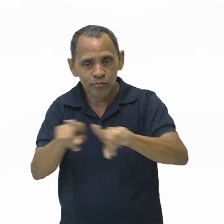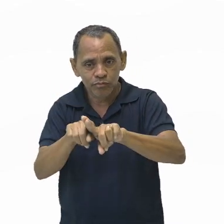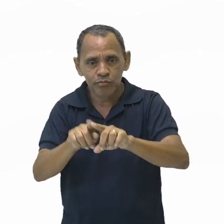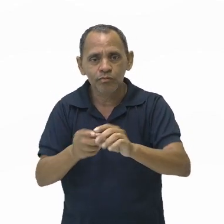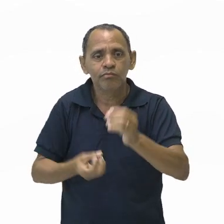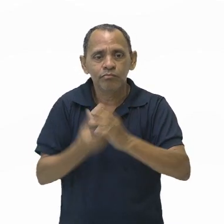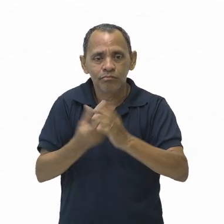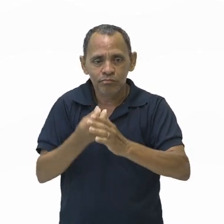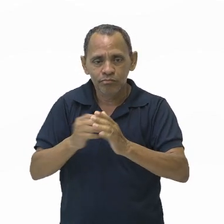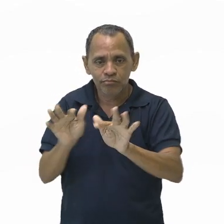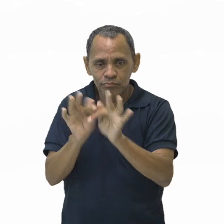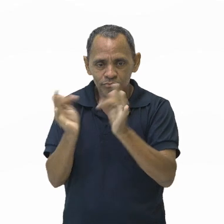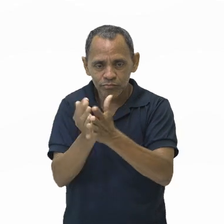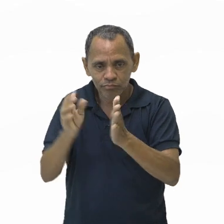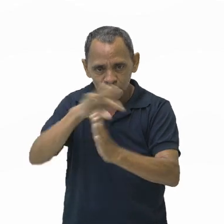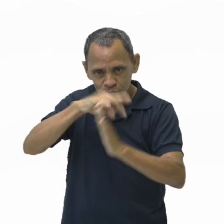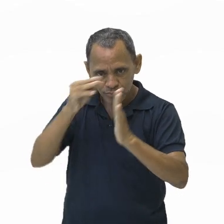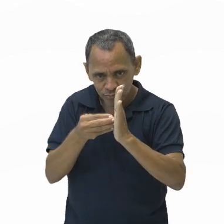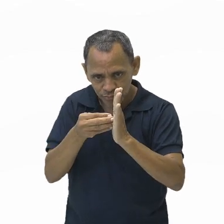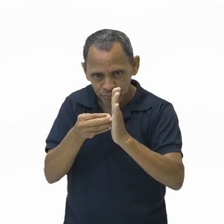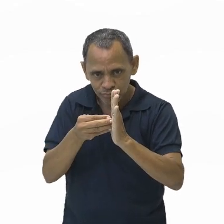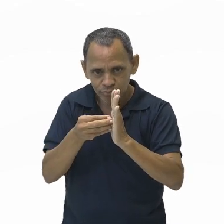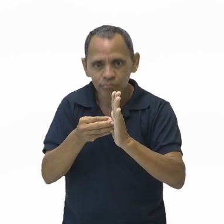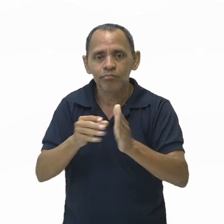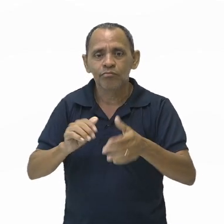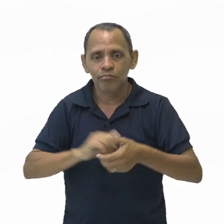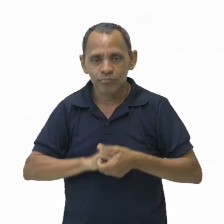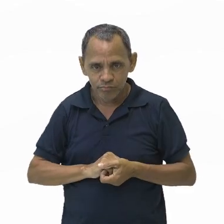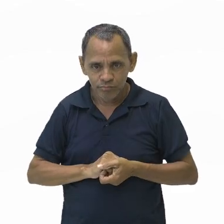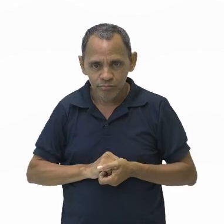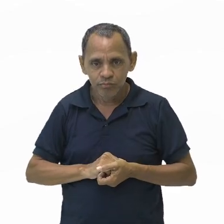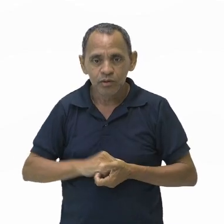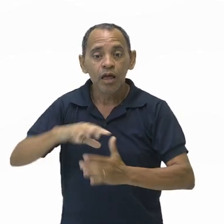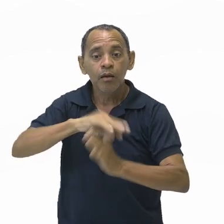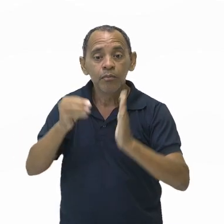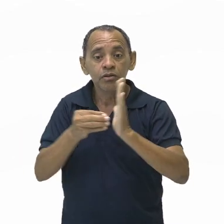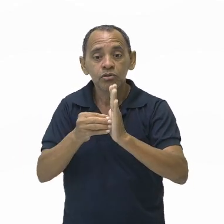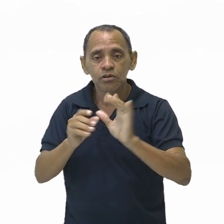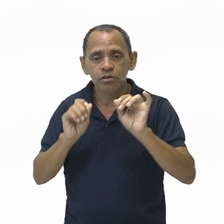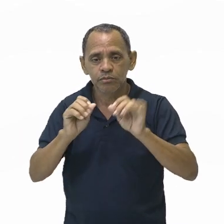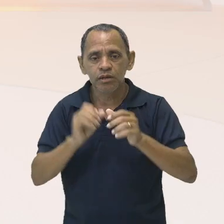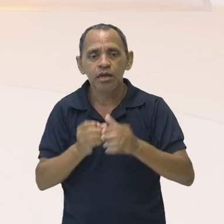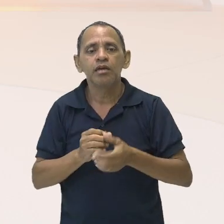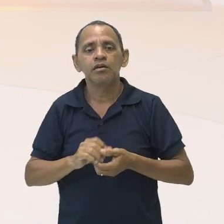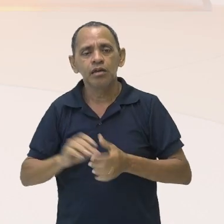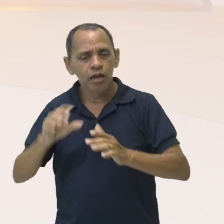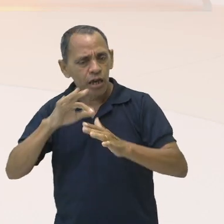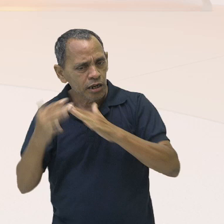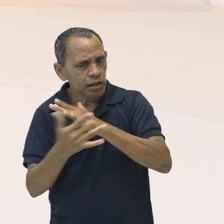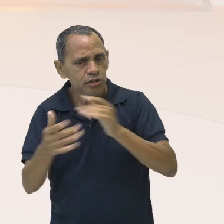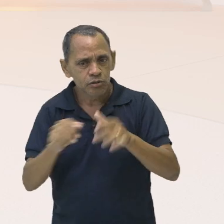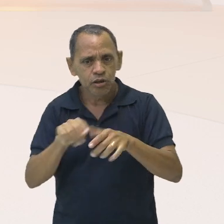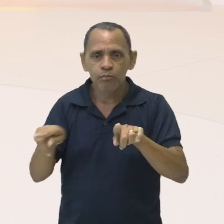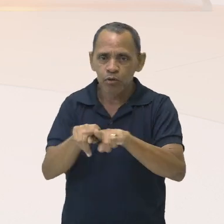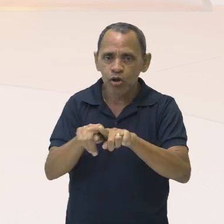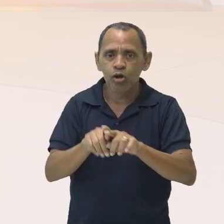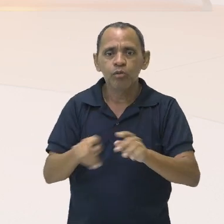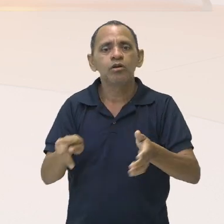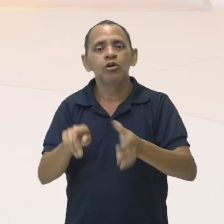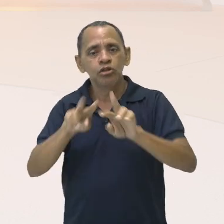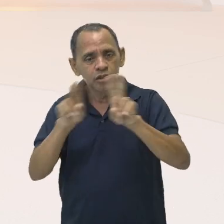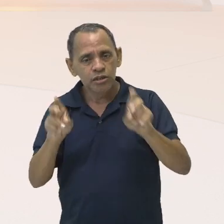produção familiar no Amazonas, concepções, caracterização e desenvolvimento. Gente, agora comigo, o assunto dessa aula, a